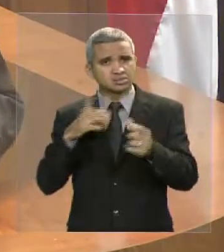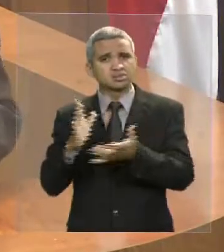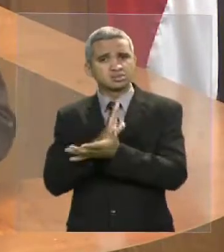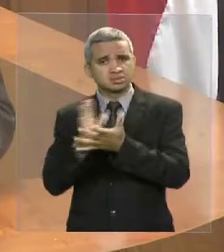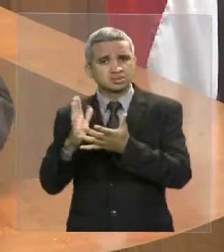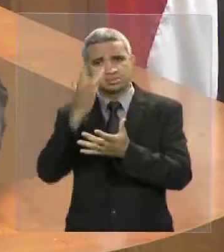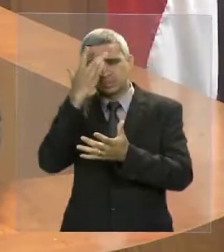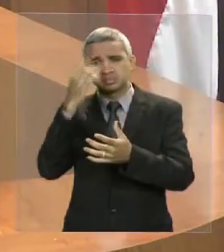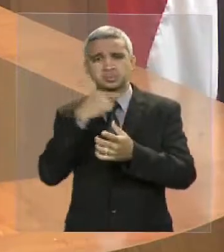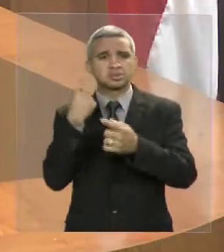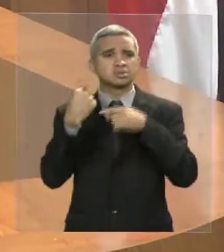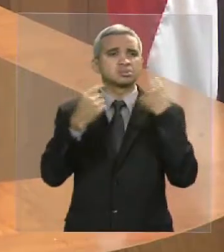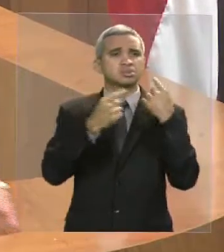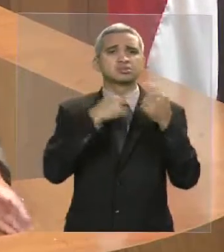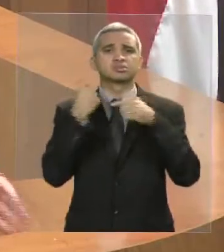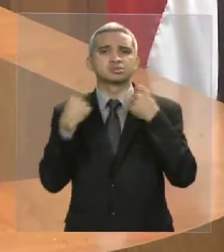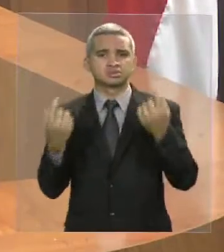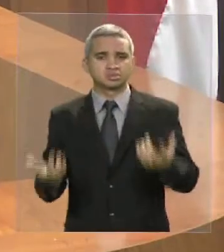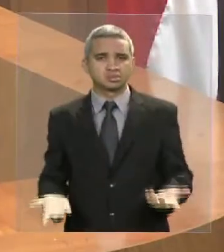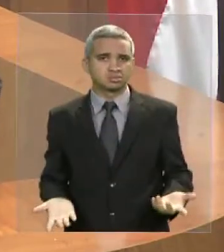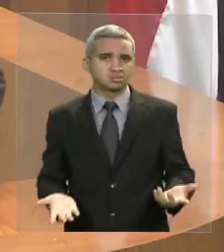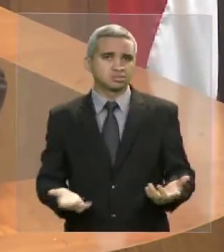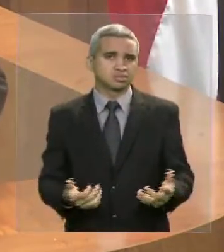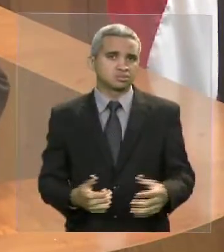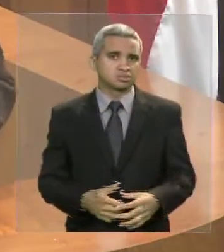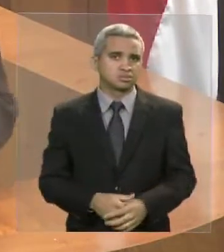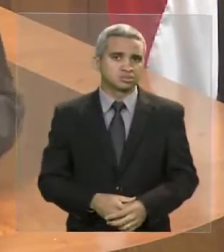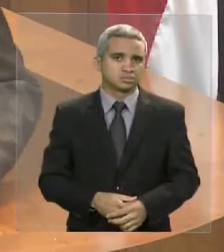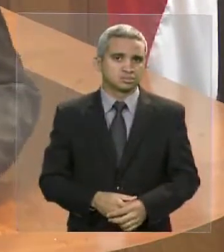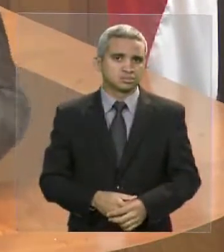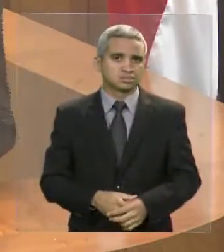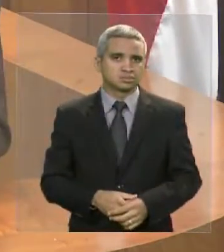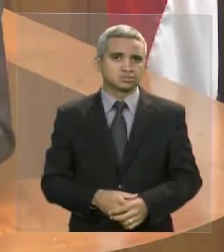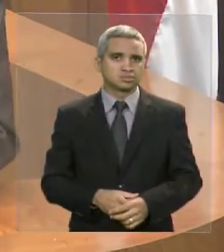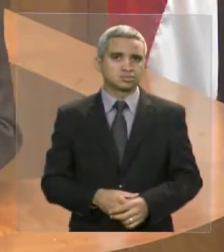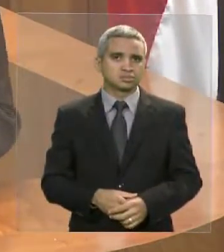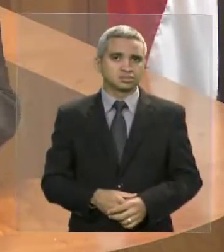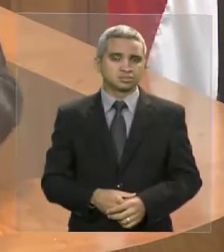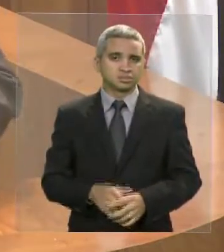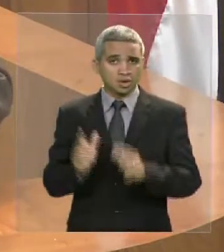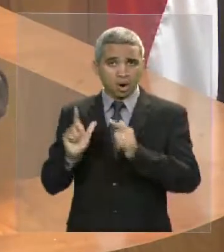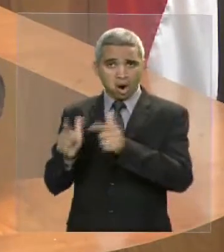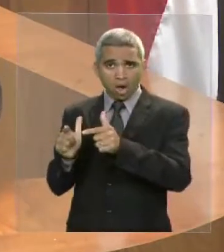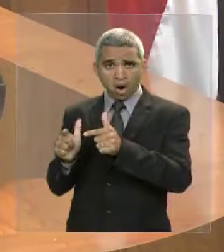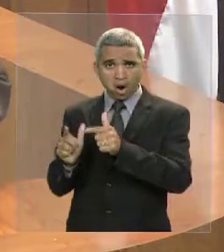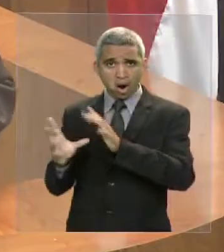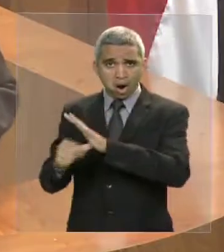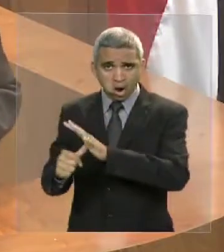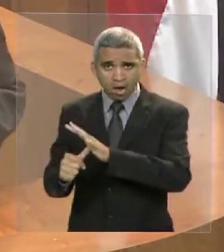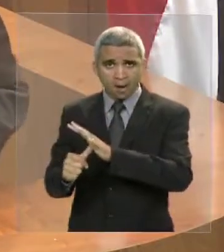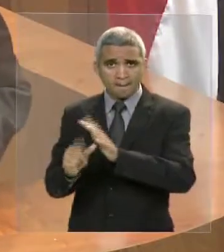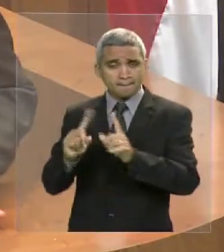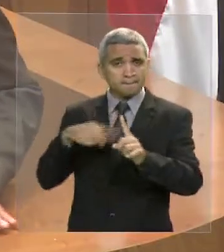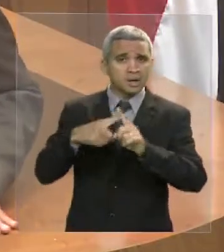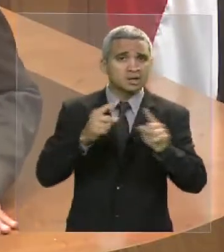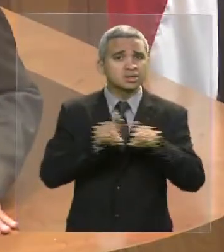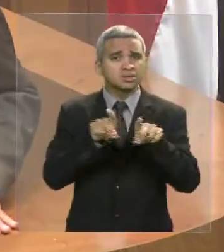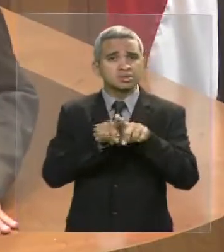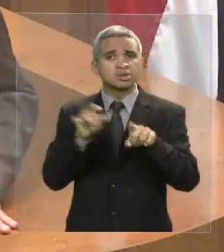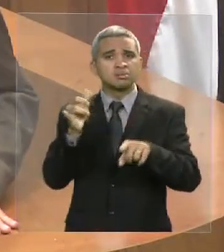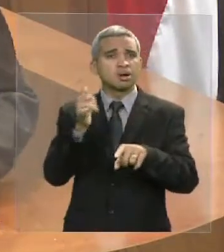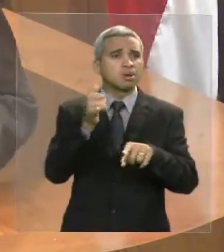assalto a banco, não é só retirar o erário público, mas, acima de tudo, é também tentar contra a vida das